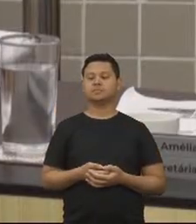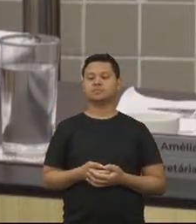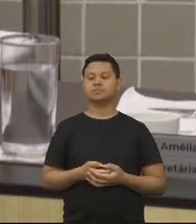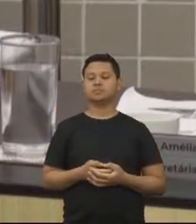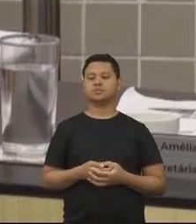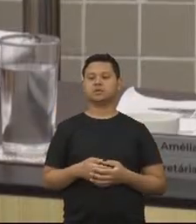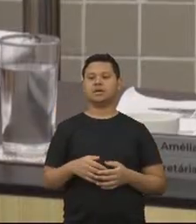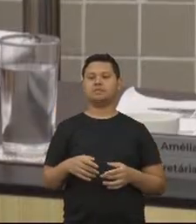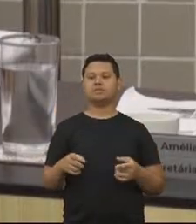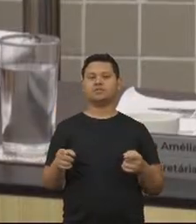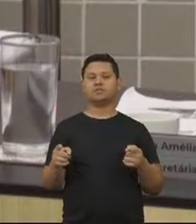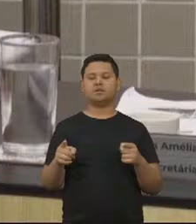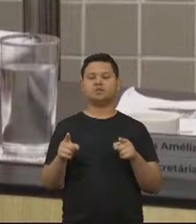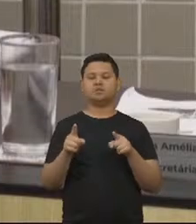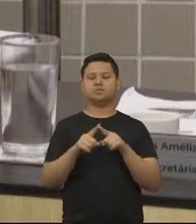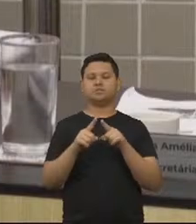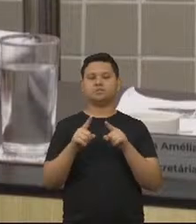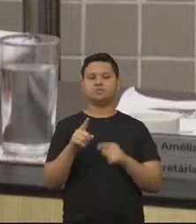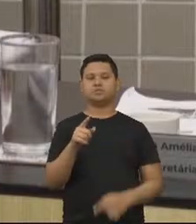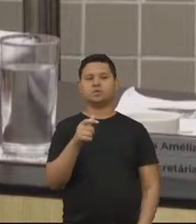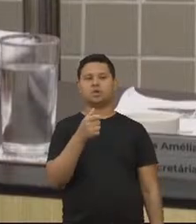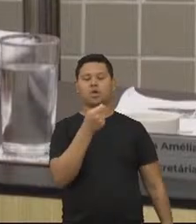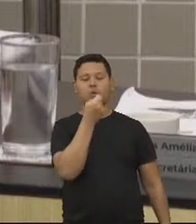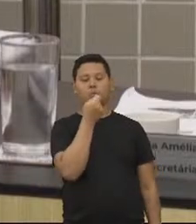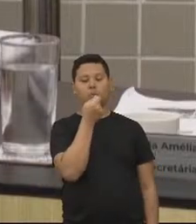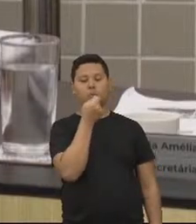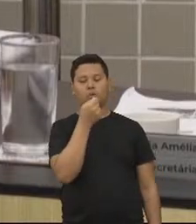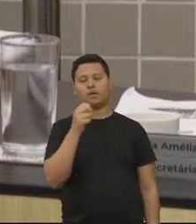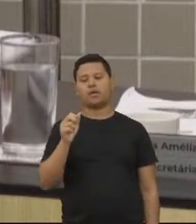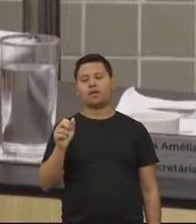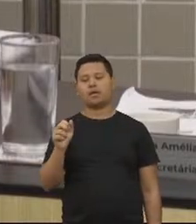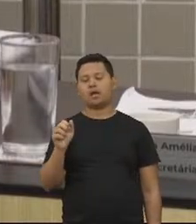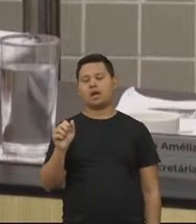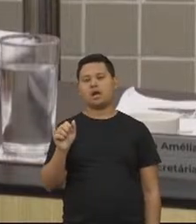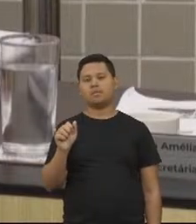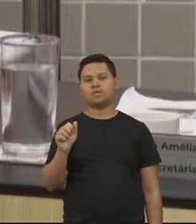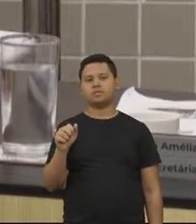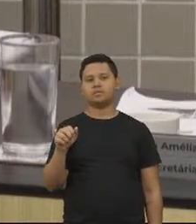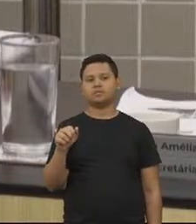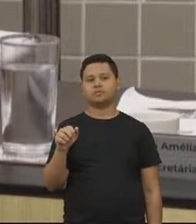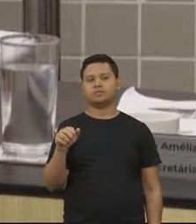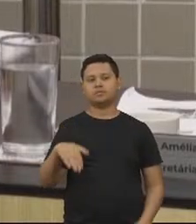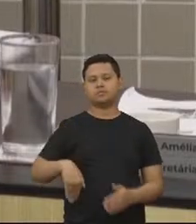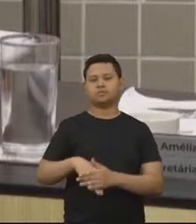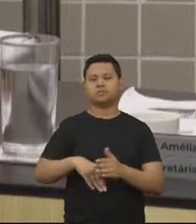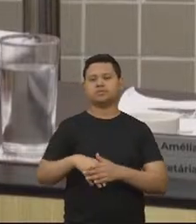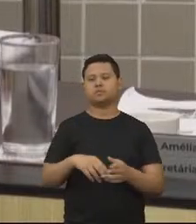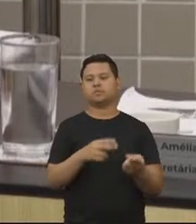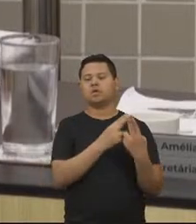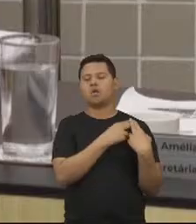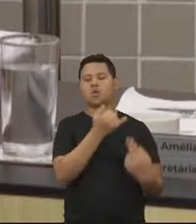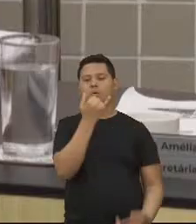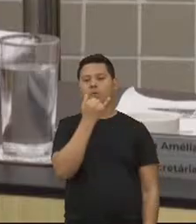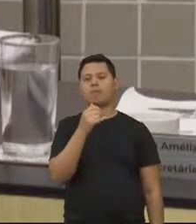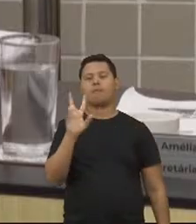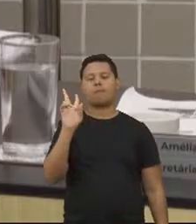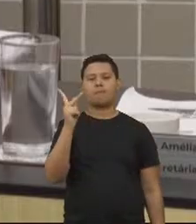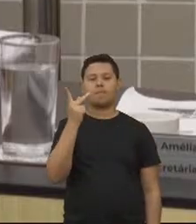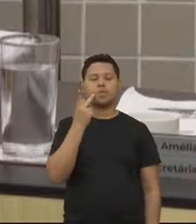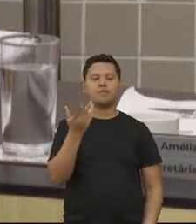de Futebol, 11 de setembro. Autoria, Paulinho dos Condutores. Paulinho do